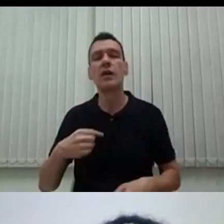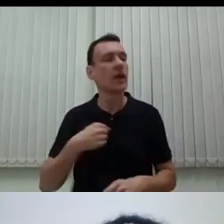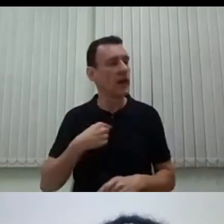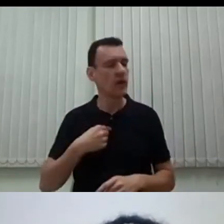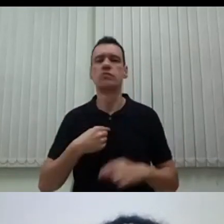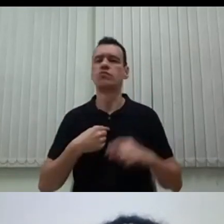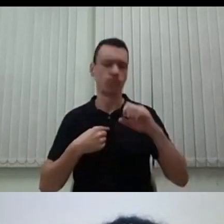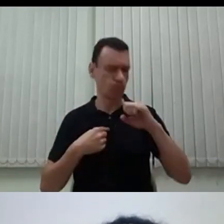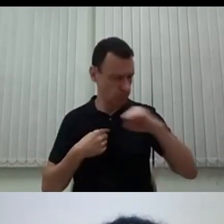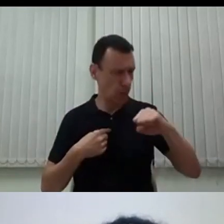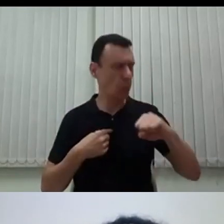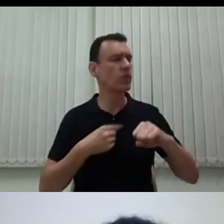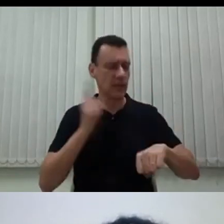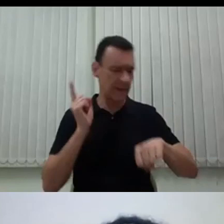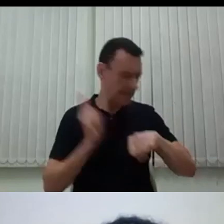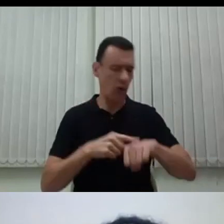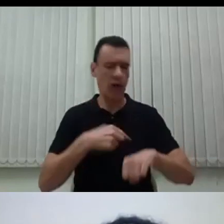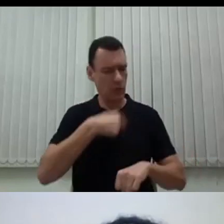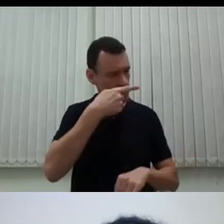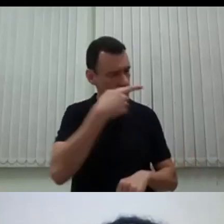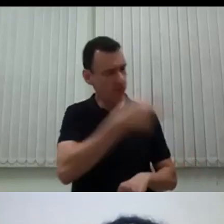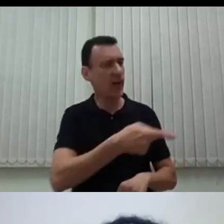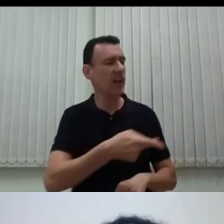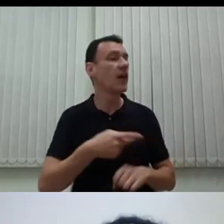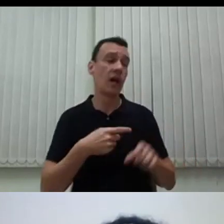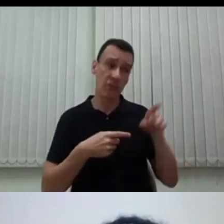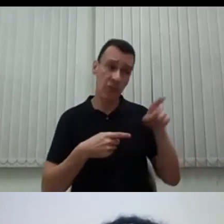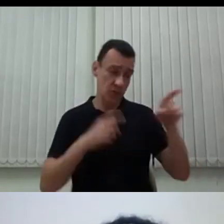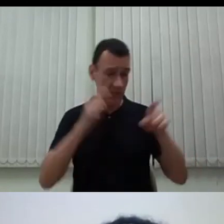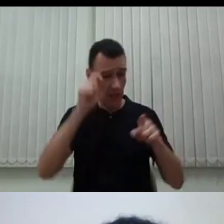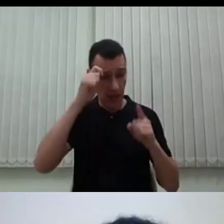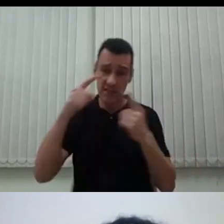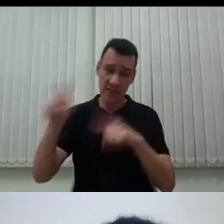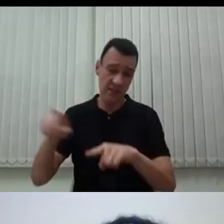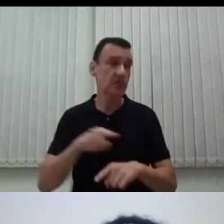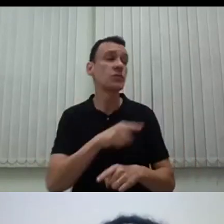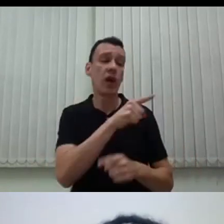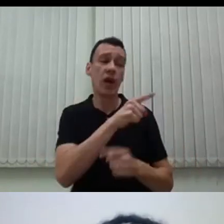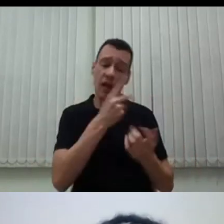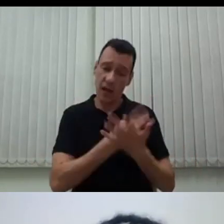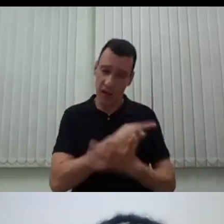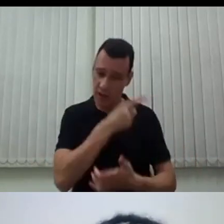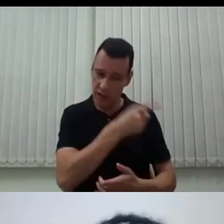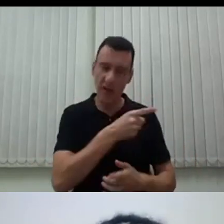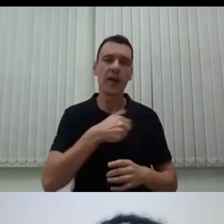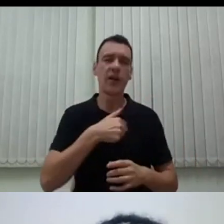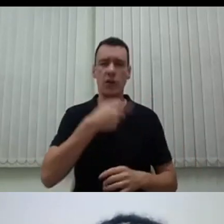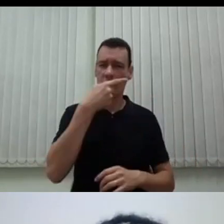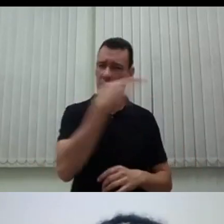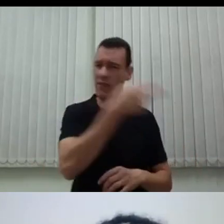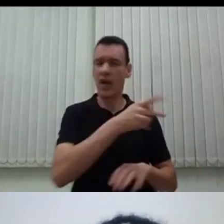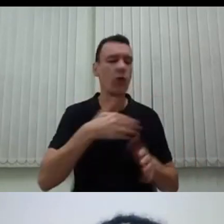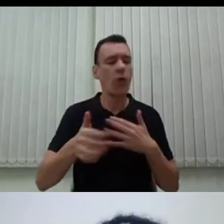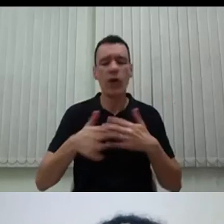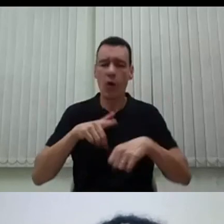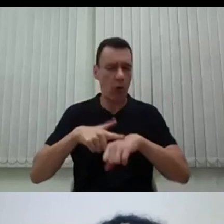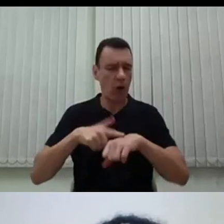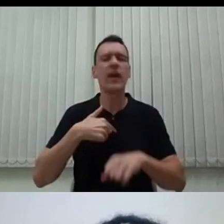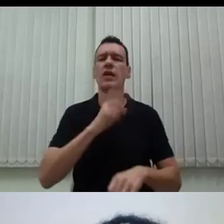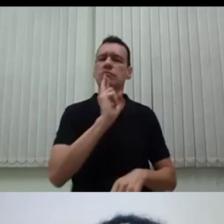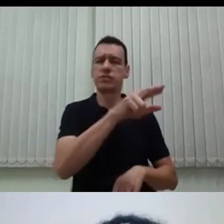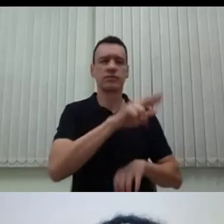falar para as pessoas, olha, isso que você está fazendo é racismo, né, e isso é no dia a dia. Acho que